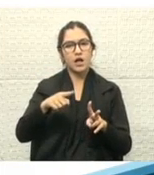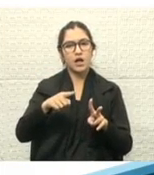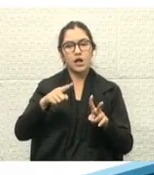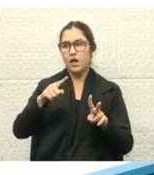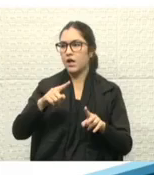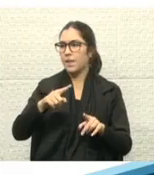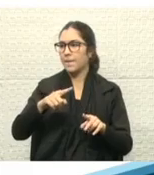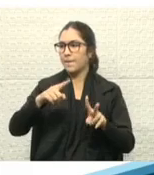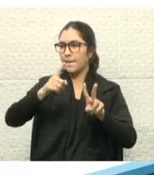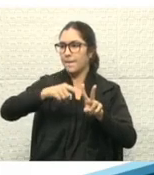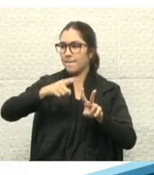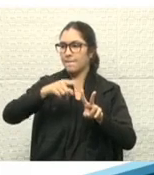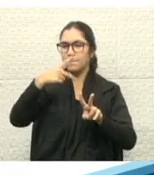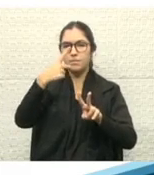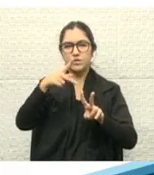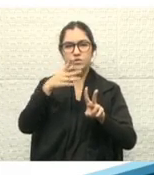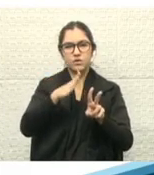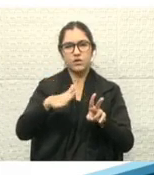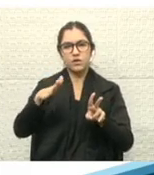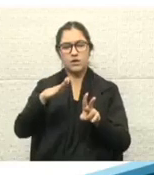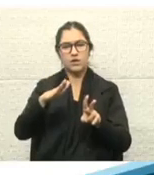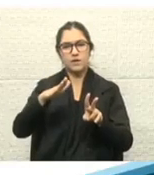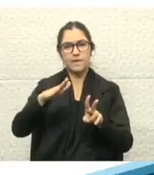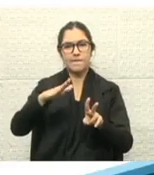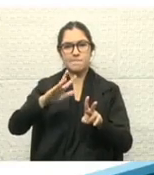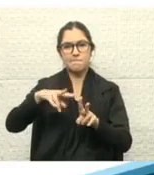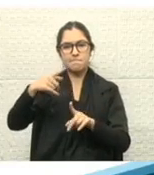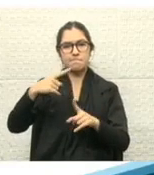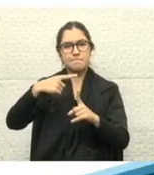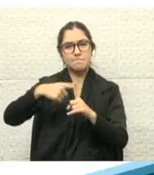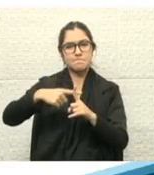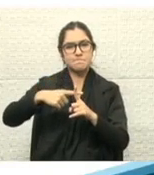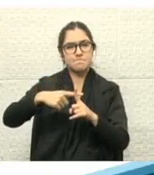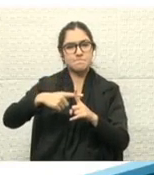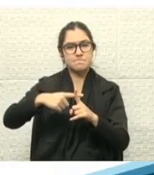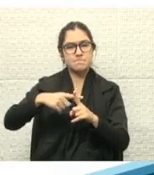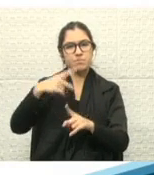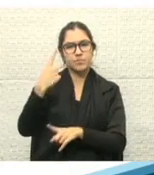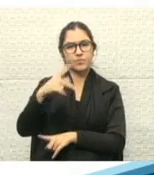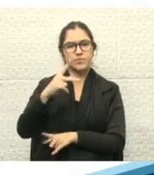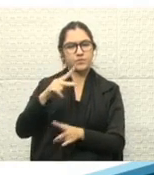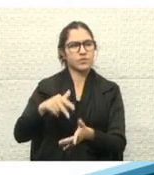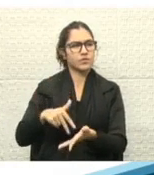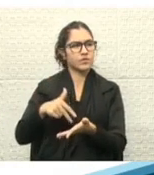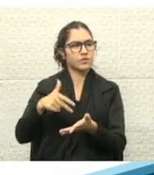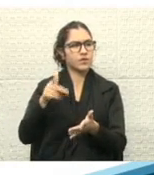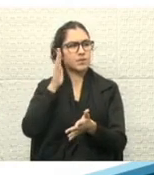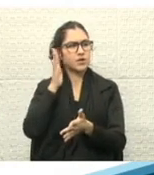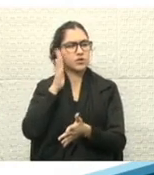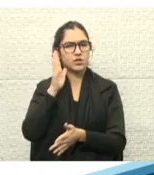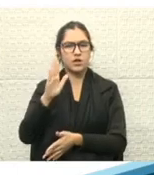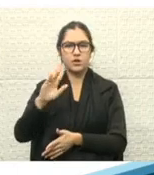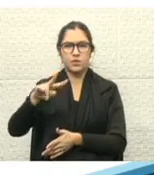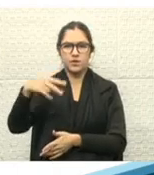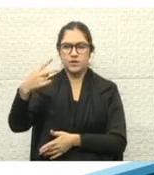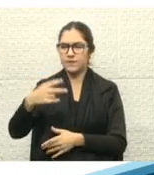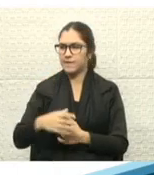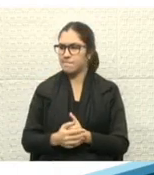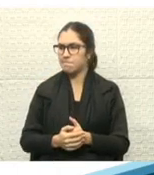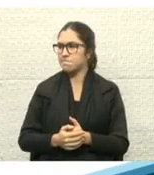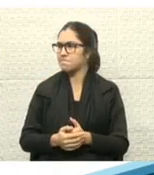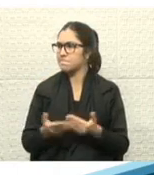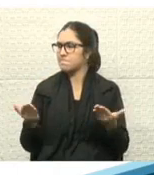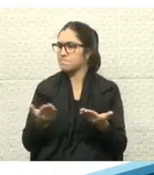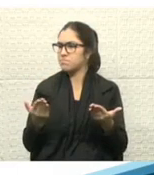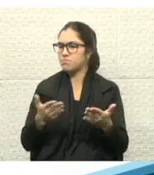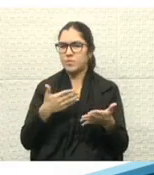quadrada de sua parte real ao quadrado mais a sua parte imaginária ao quadrado.